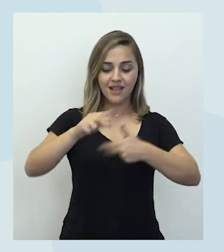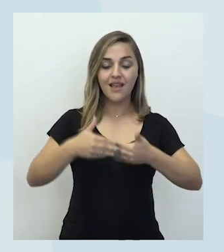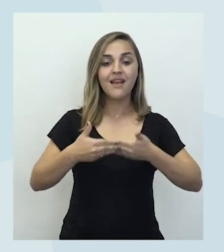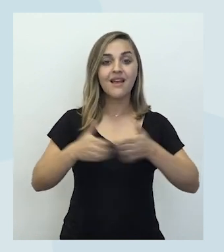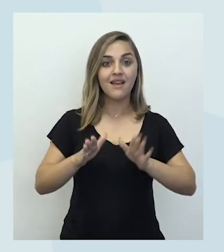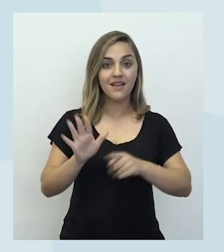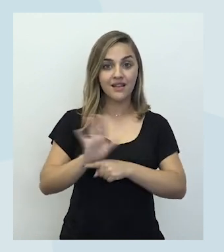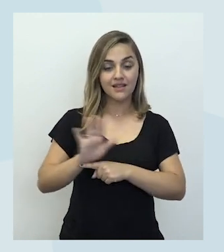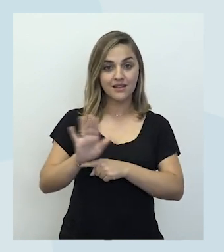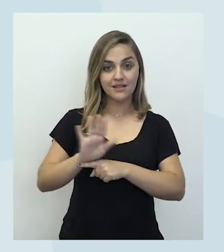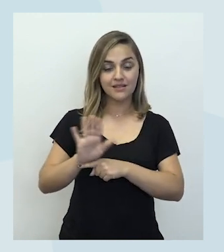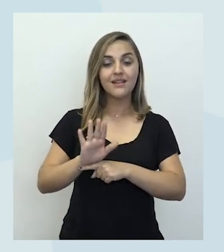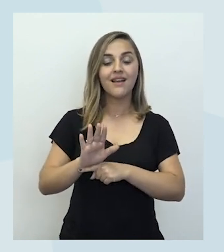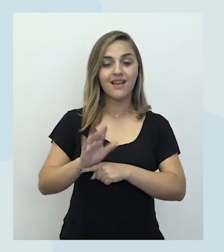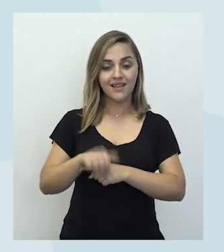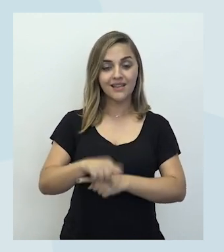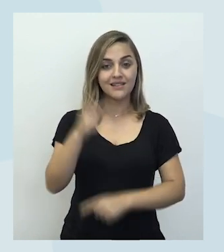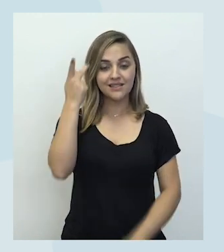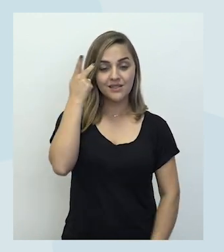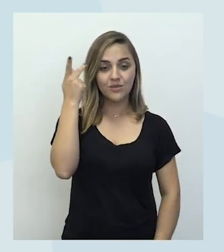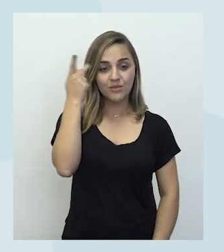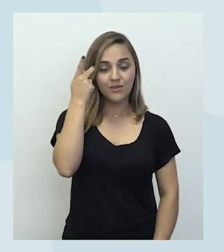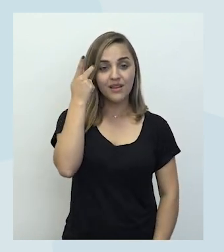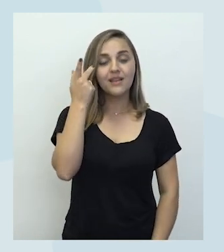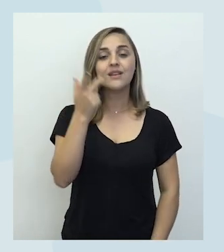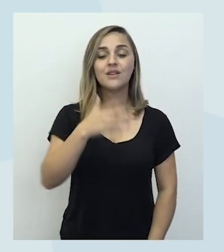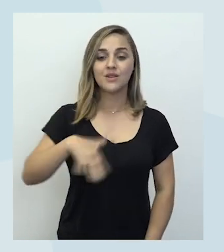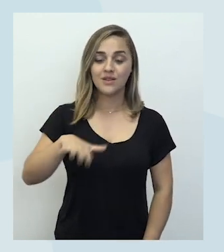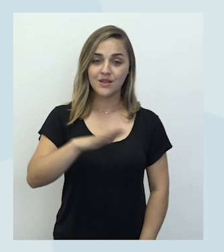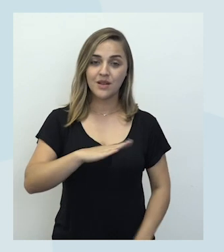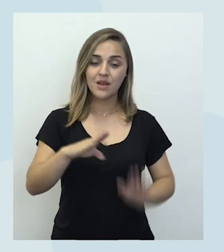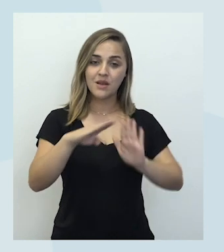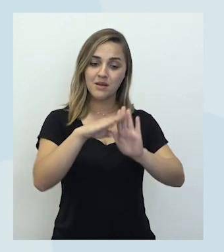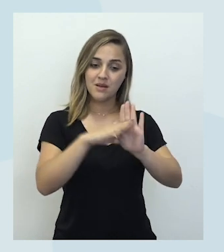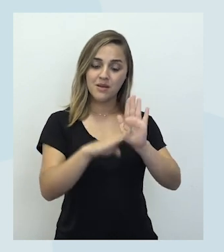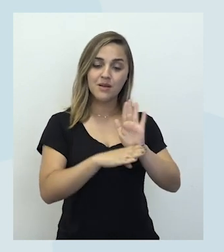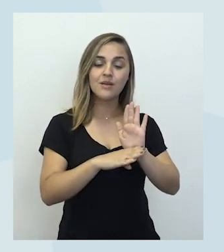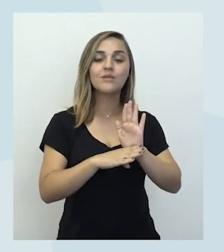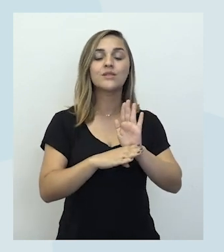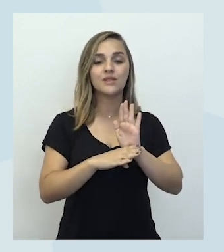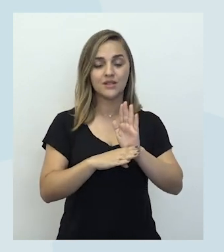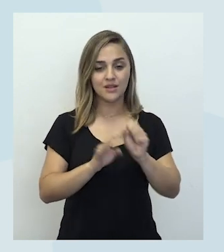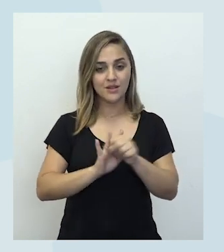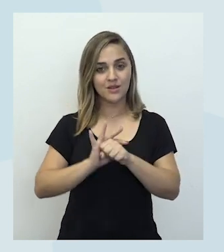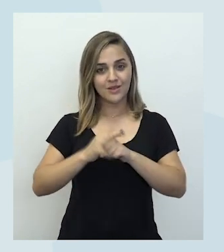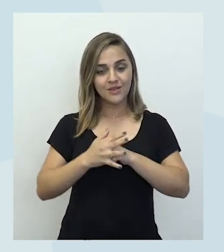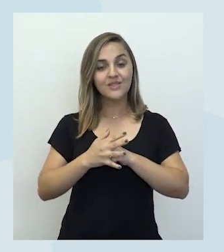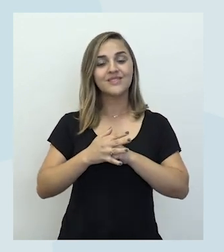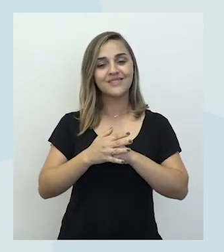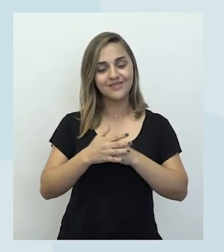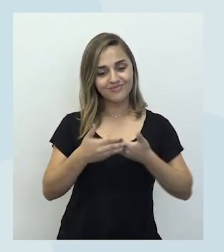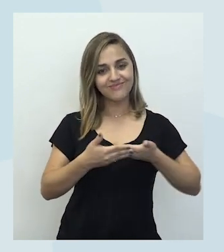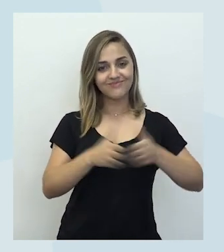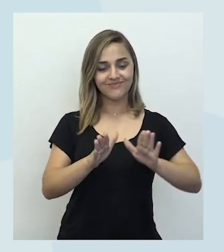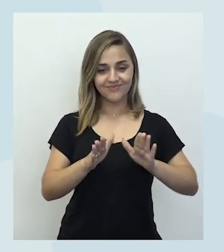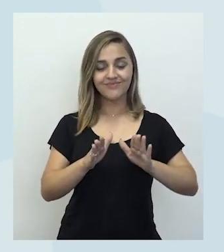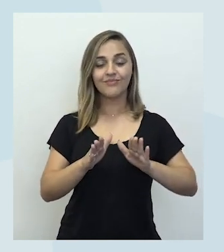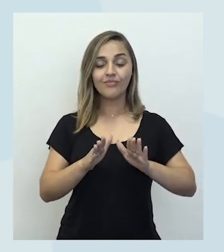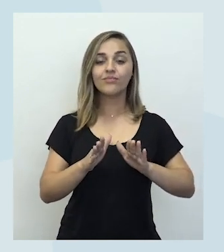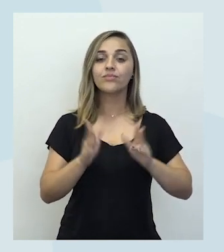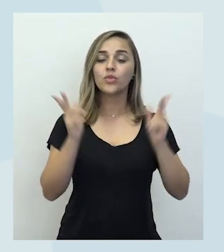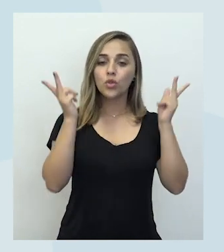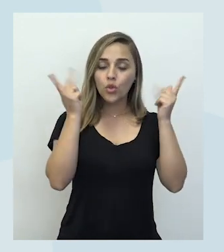É um fragmento, né? O espaço seguirá protocolos da Covid-19 para a retomada das atividades. O texto